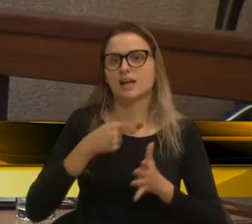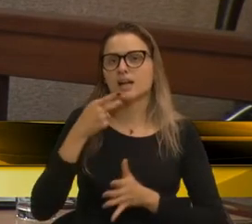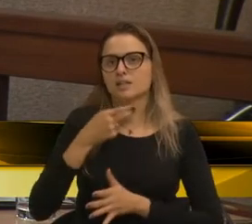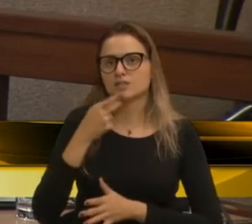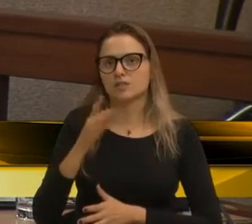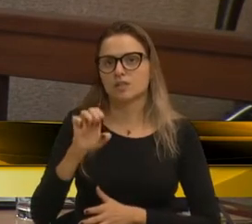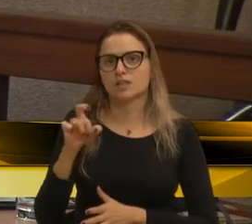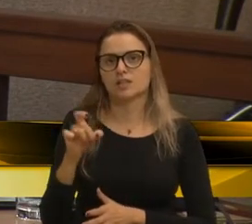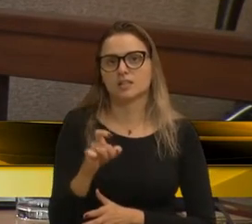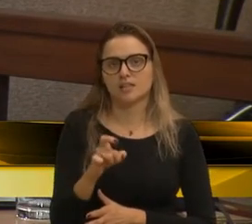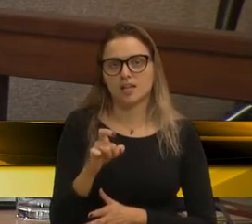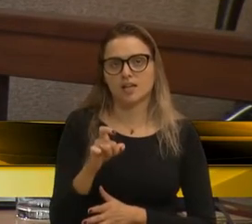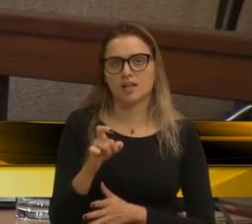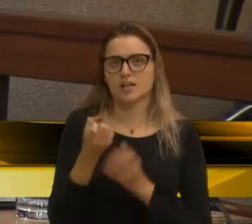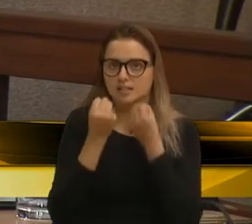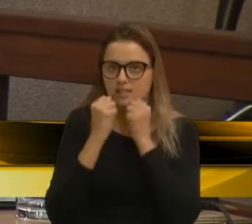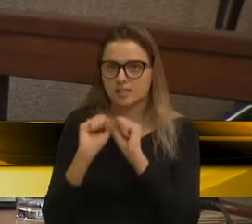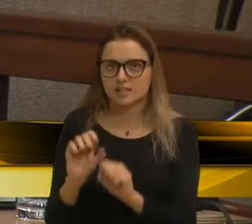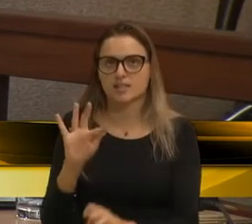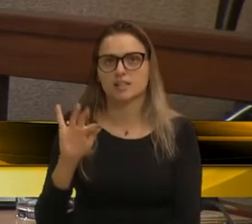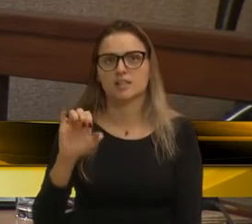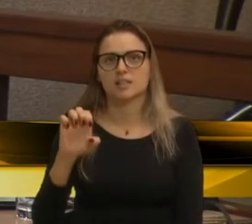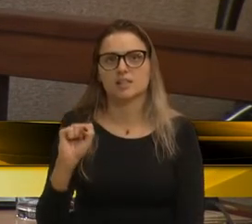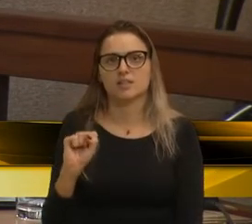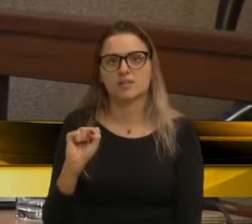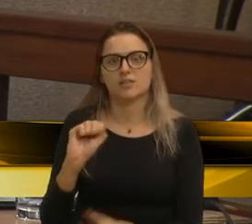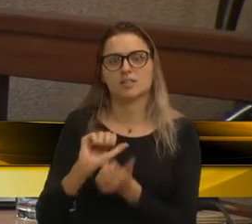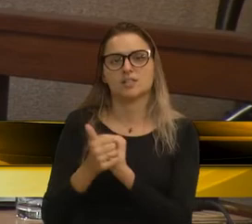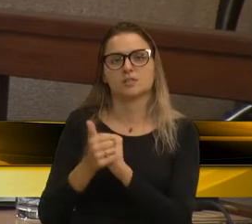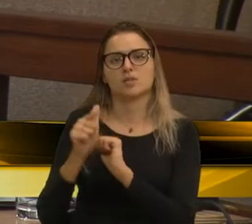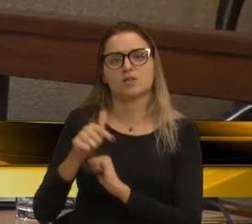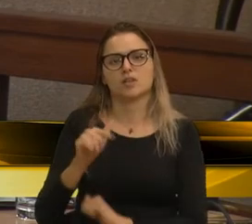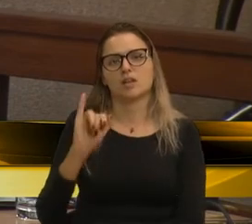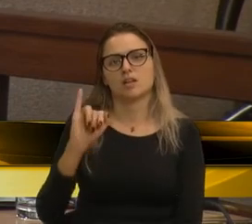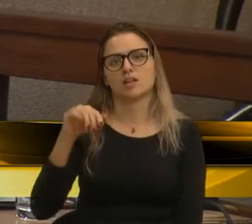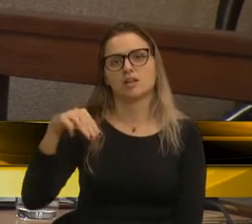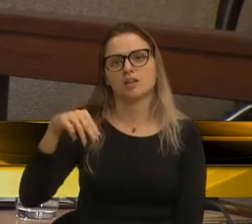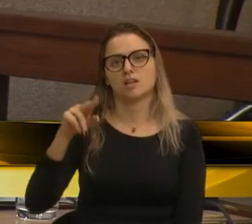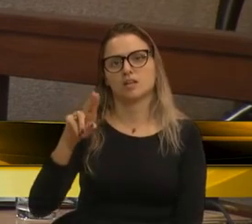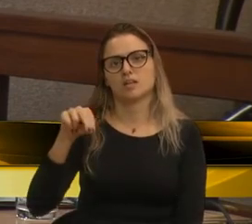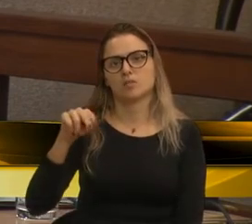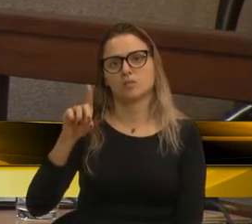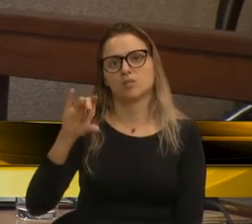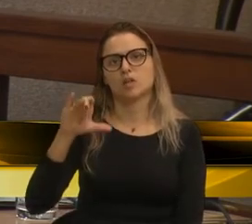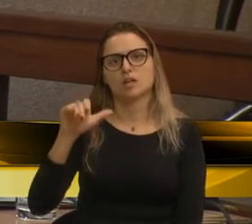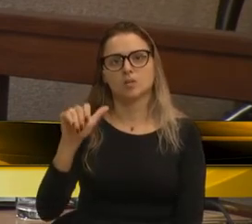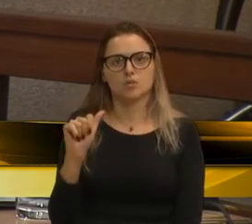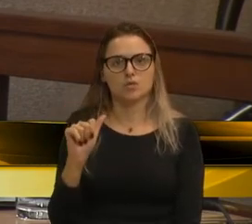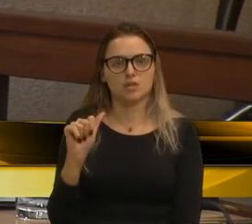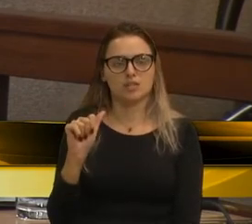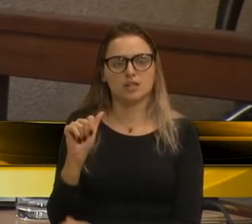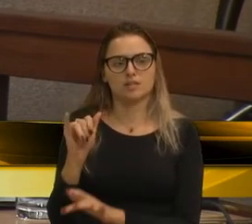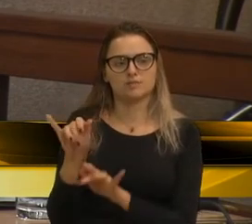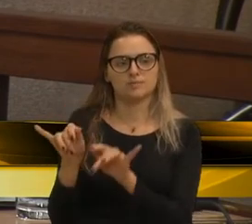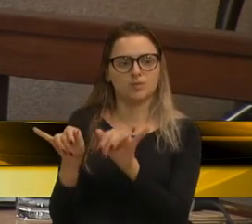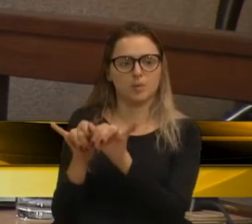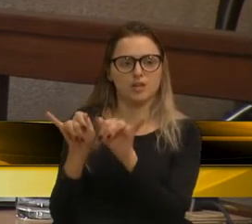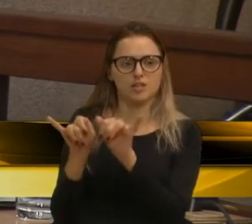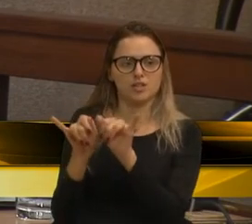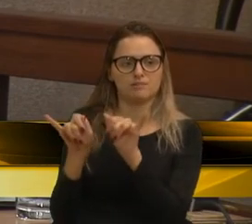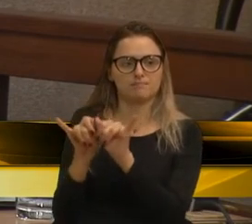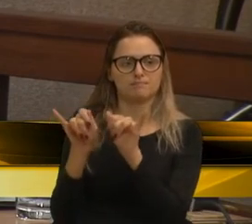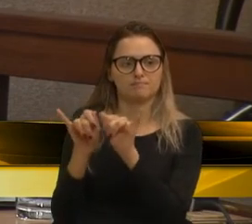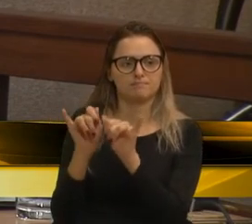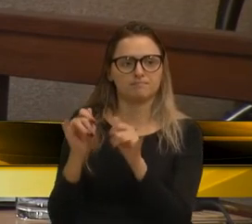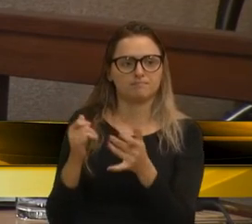da ex-titular da pasta que o FIESPORT é uma imundícia. Então, Vossa Excelência tem toda a razão. E tem um ditado italiano